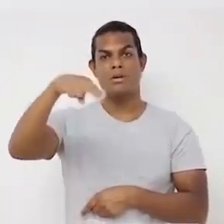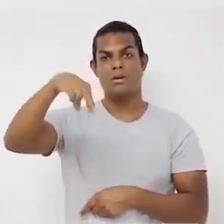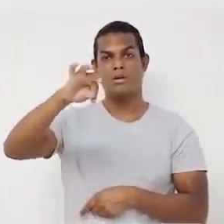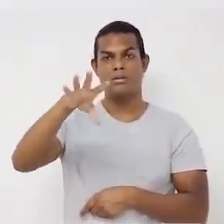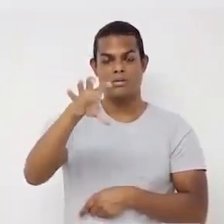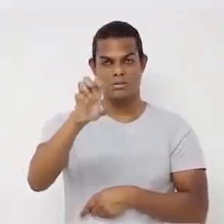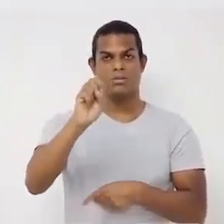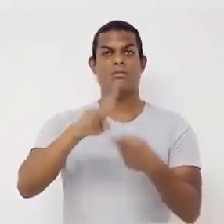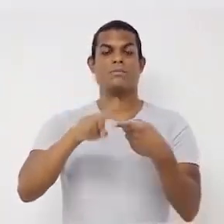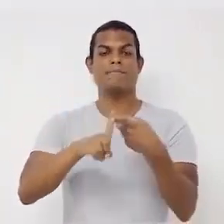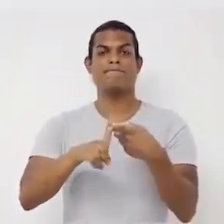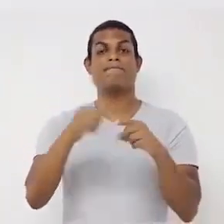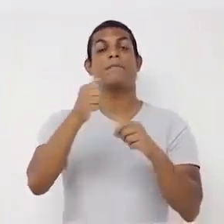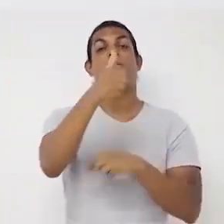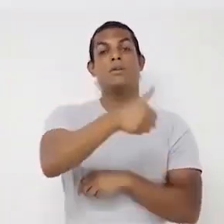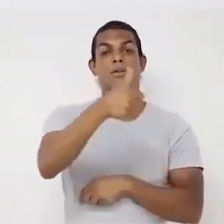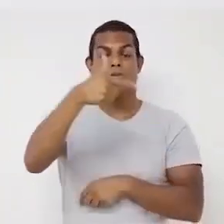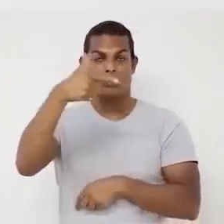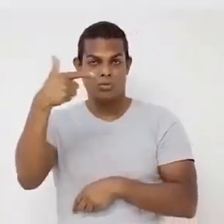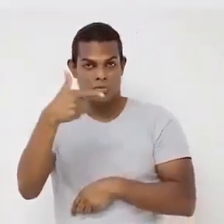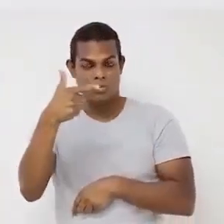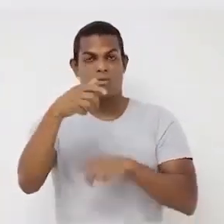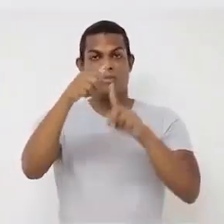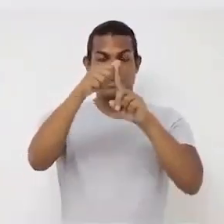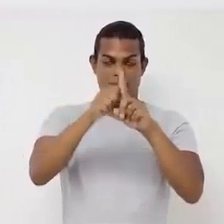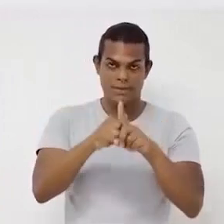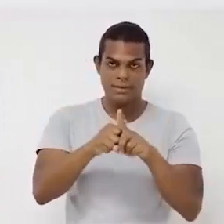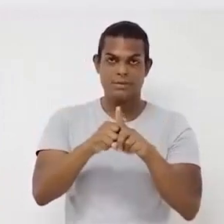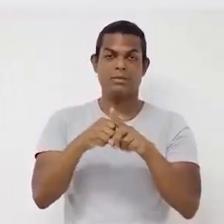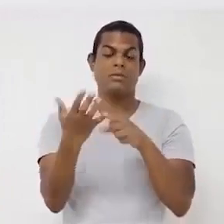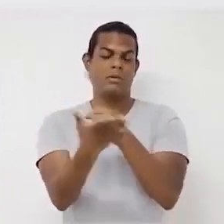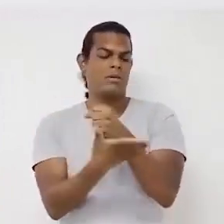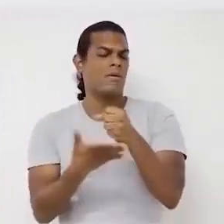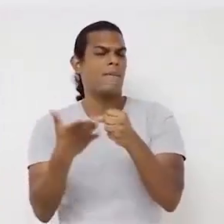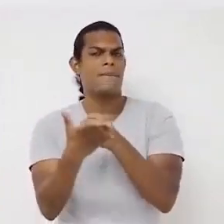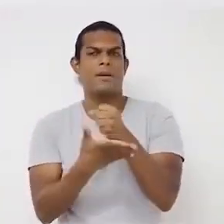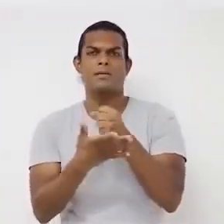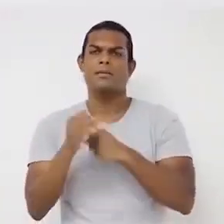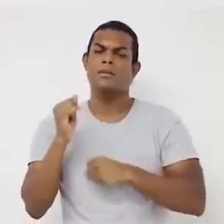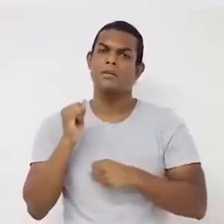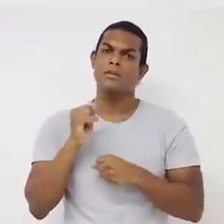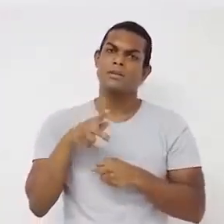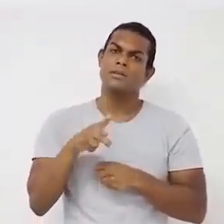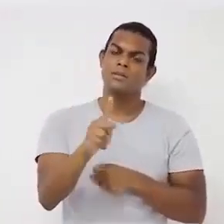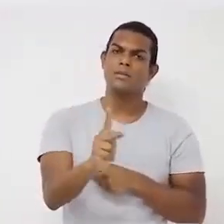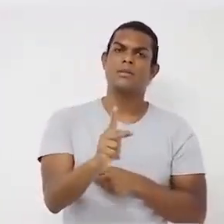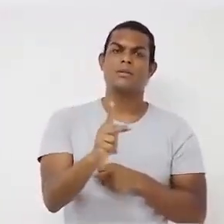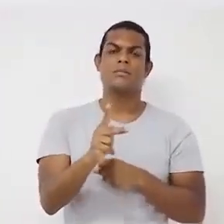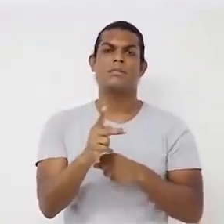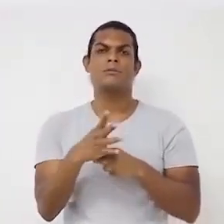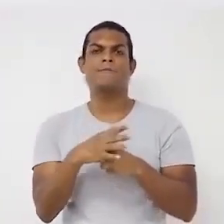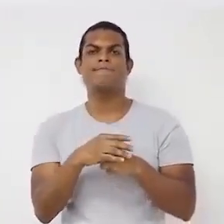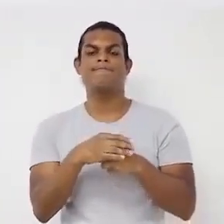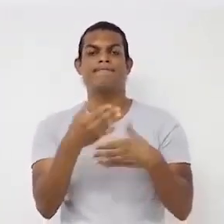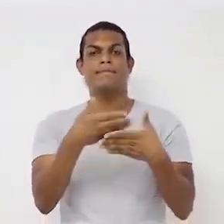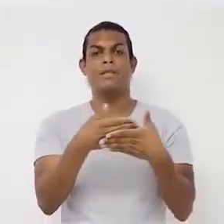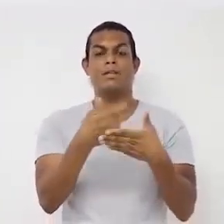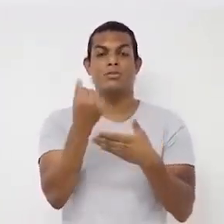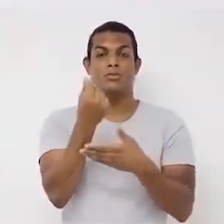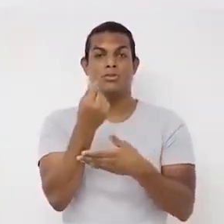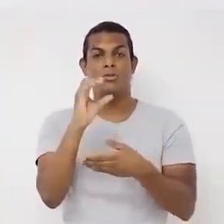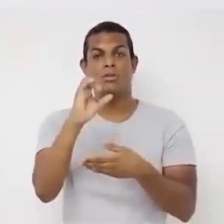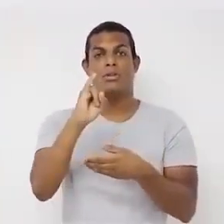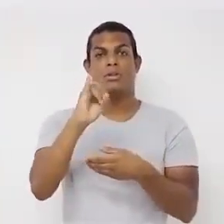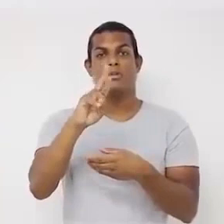observações. Os 12 meses, que é a base, sempre que você estiver pensando no circulante, se estiver dentro do período dos